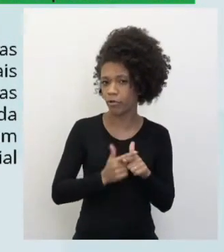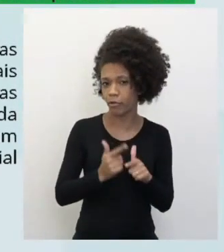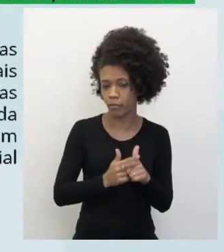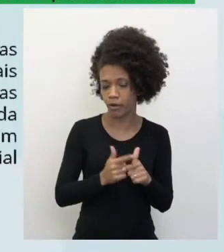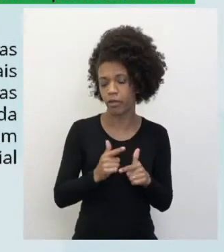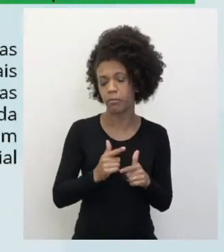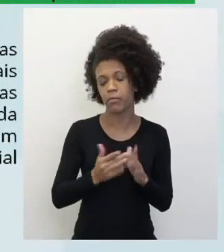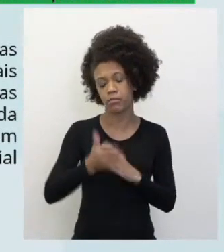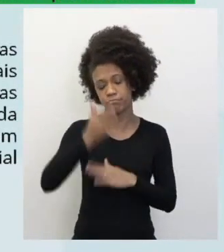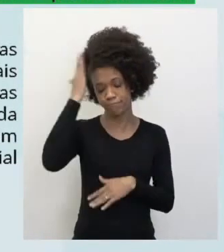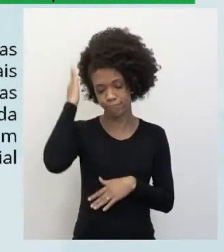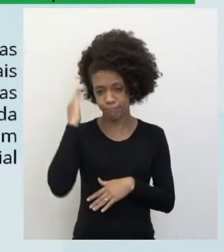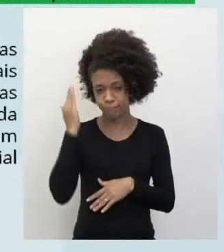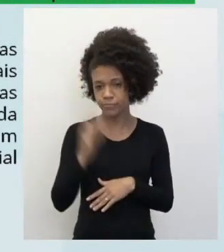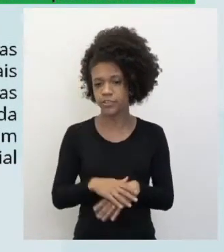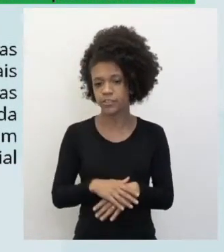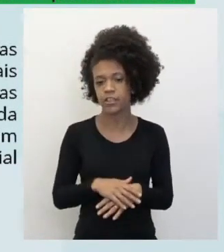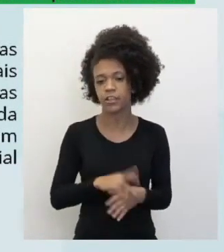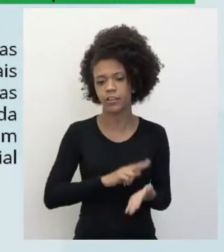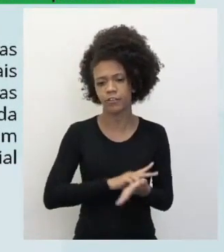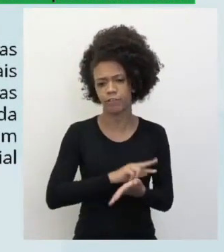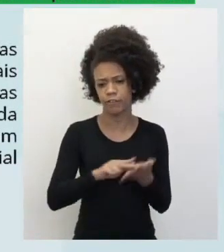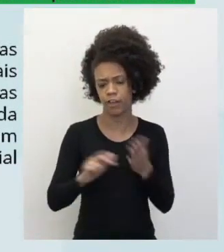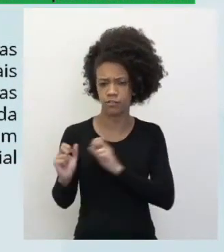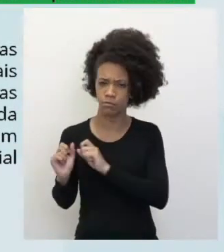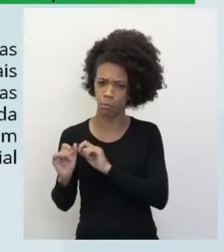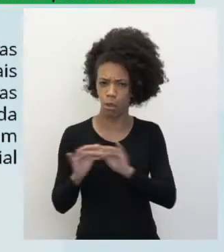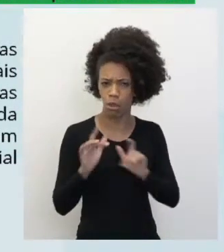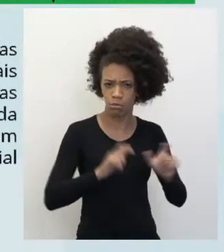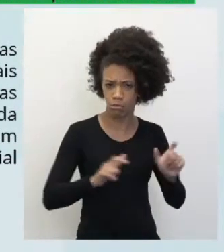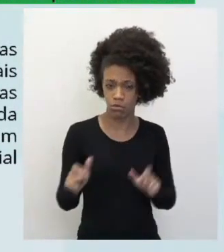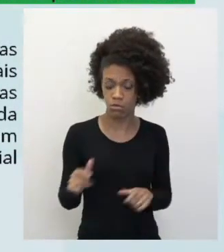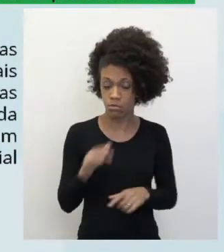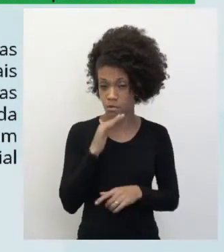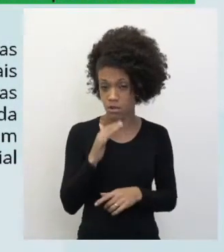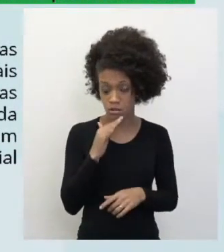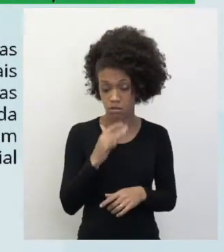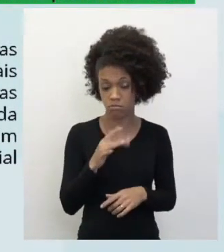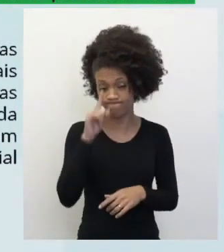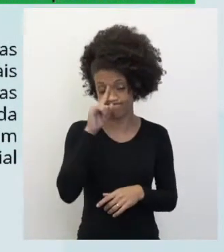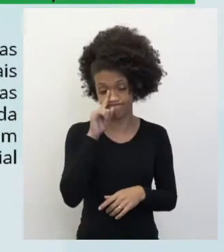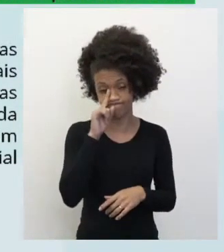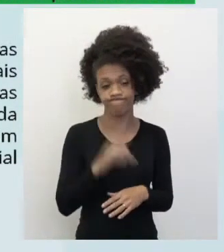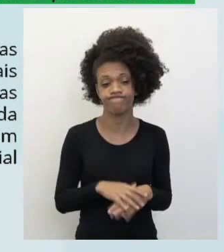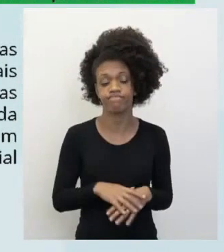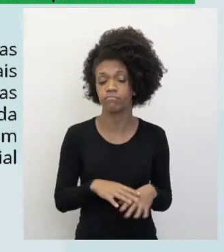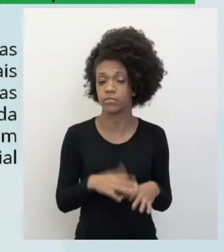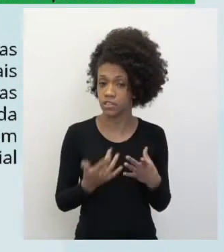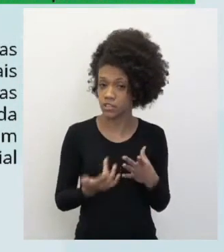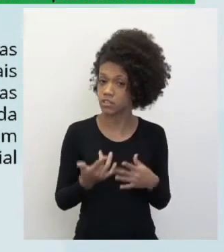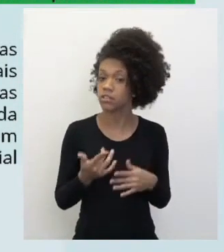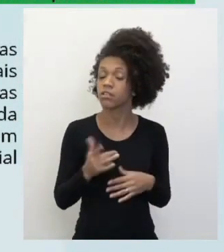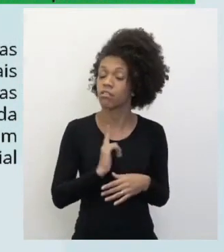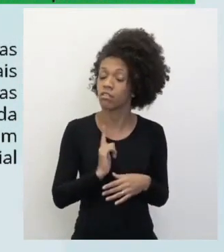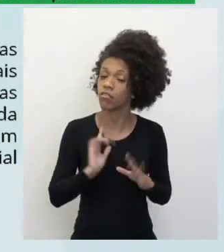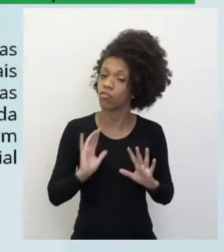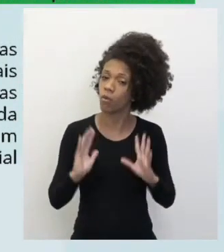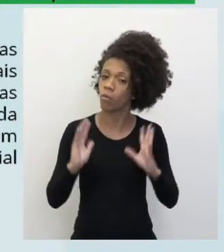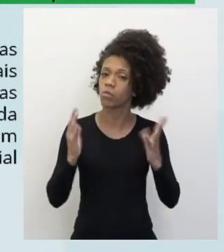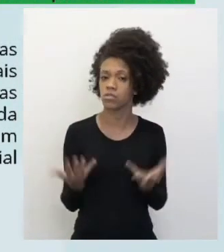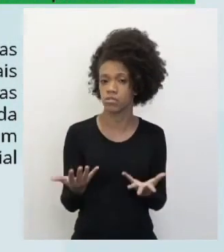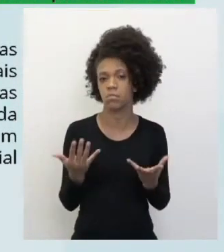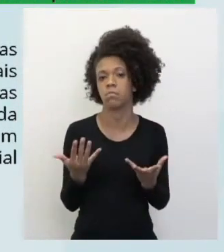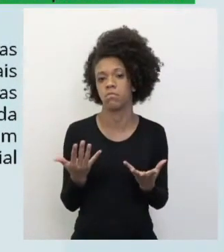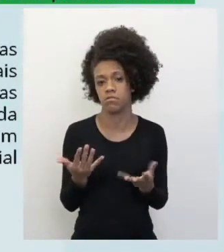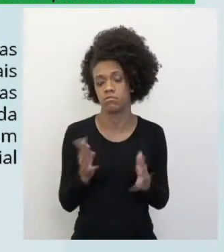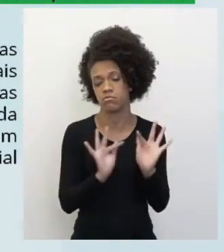bárbaras. A grande maioria dos estudantes pontuou corretamente, né? São fatores que possibilitaram a formação